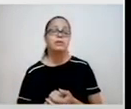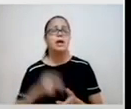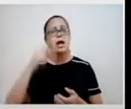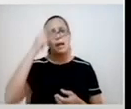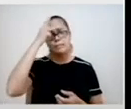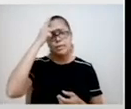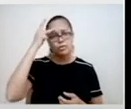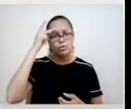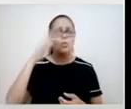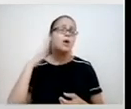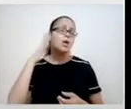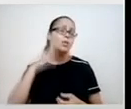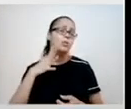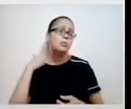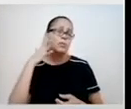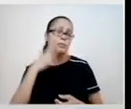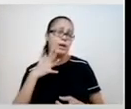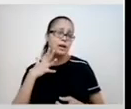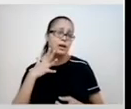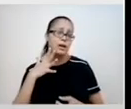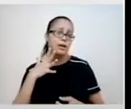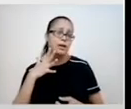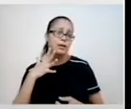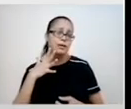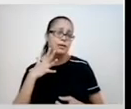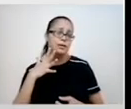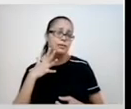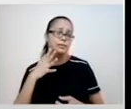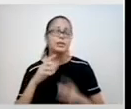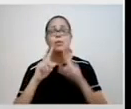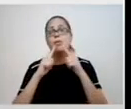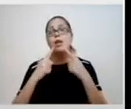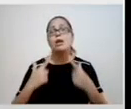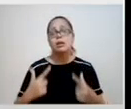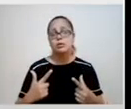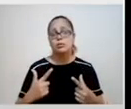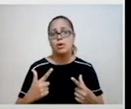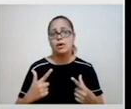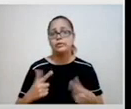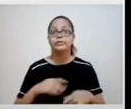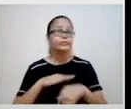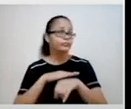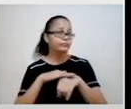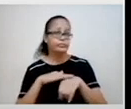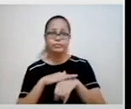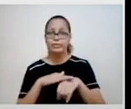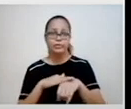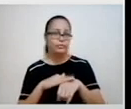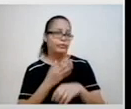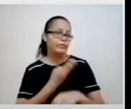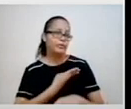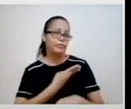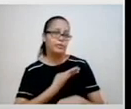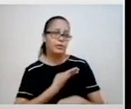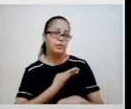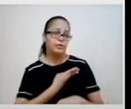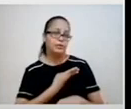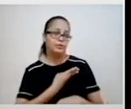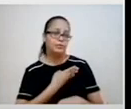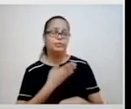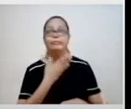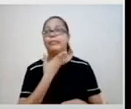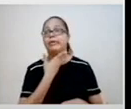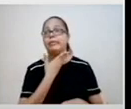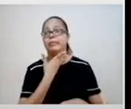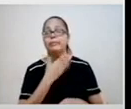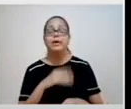vai palestrar, ela vai preocupar muito mais com a linguagem do que uma conversa entre amigos, que é informal. Então, tá conversando, batendo um papo com seu